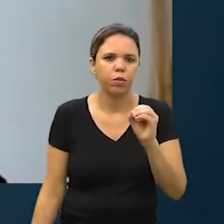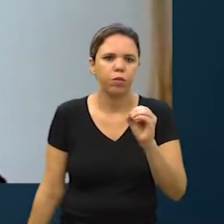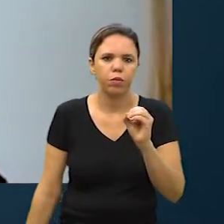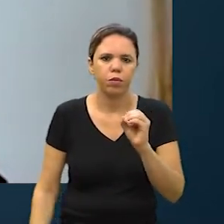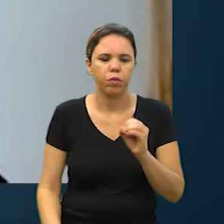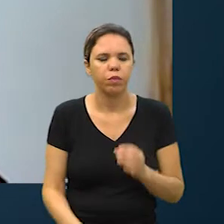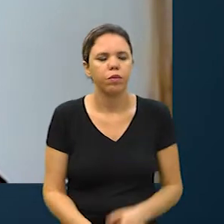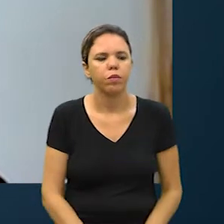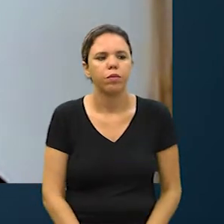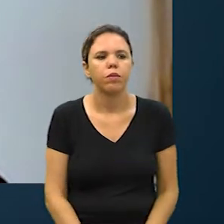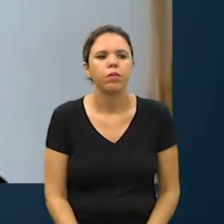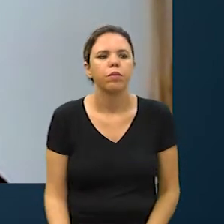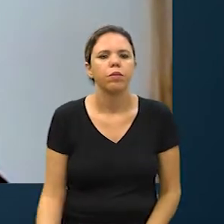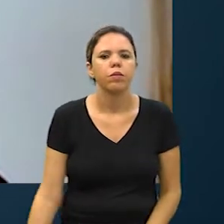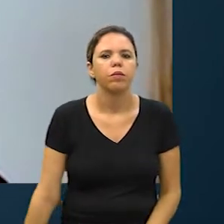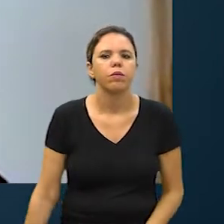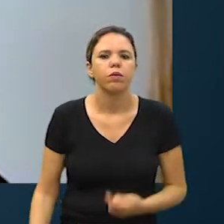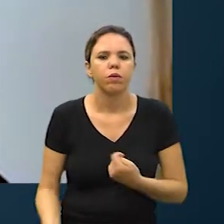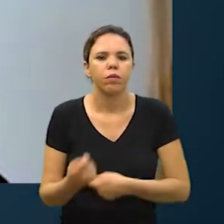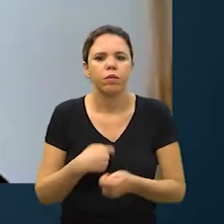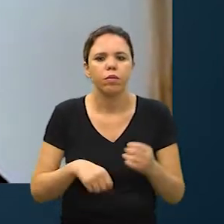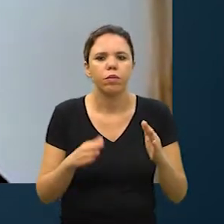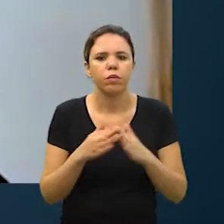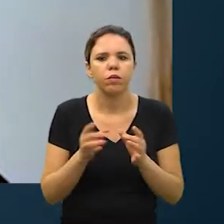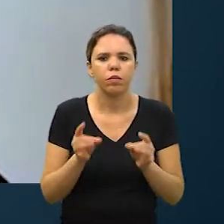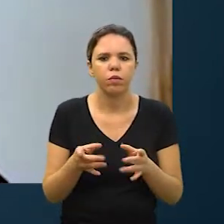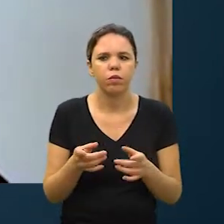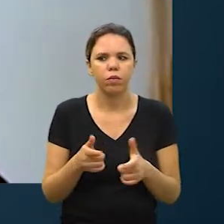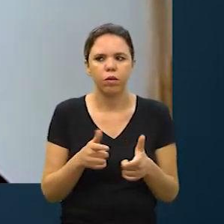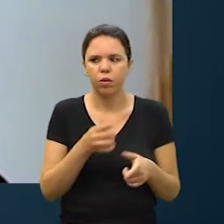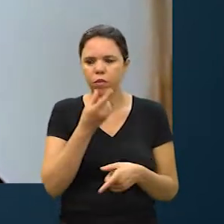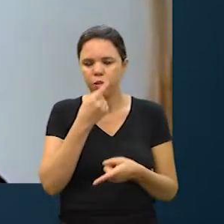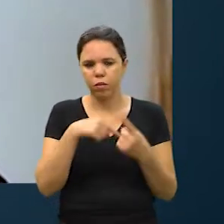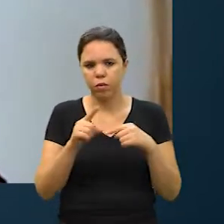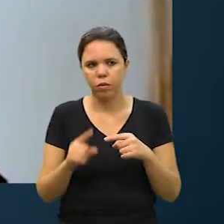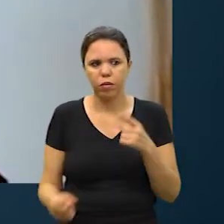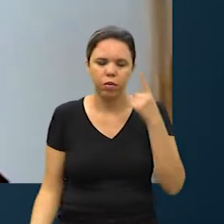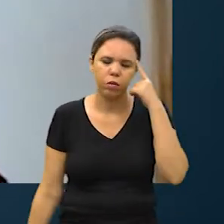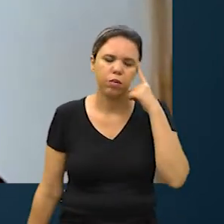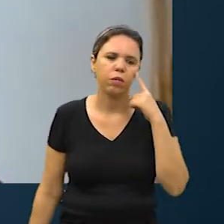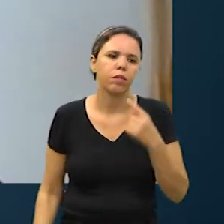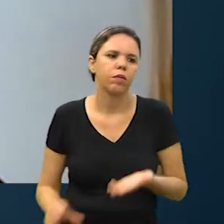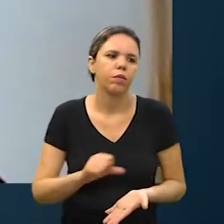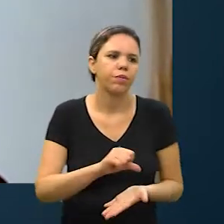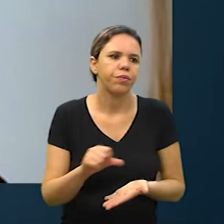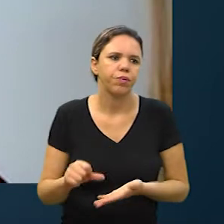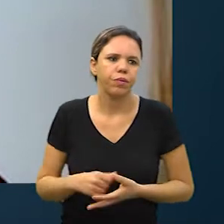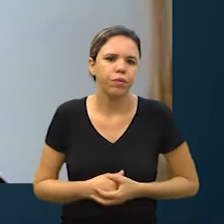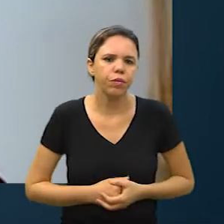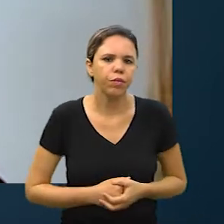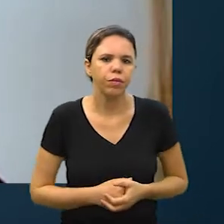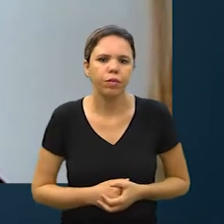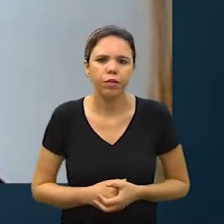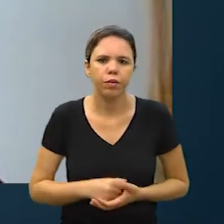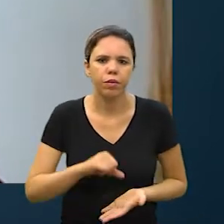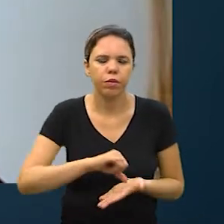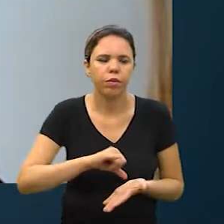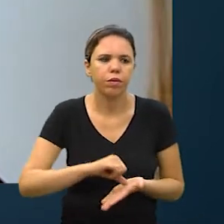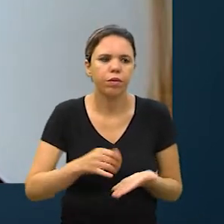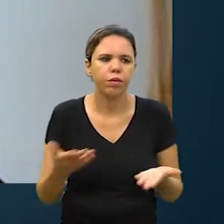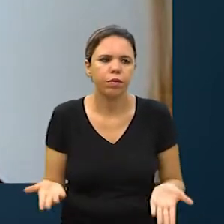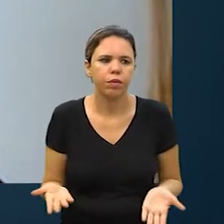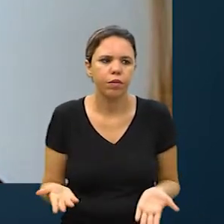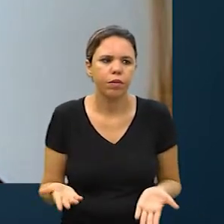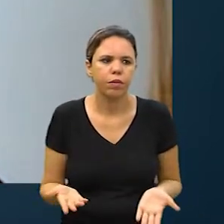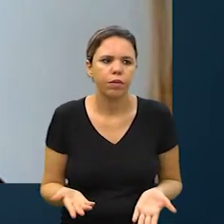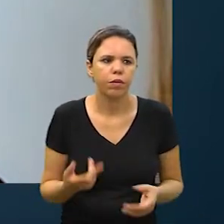zero. Né? Então, o mercado imobiliário aqui hoje está muito aquecido. Para você ter ideia, em regiões centrais